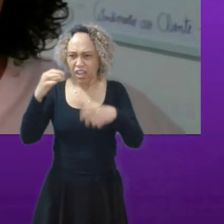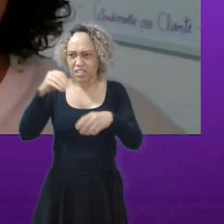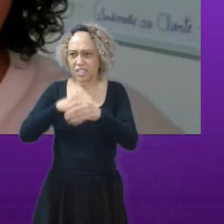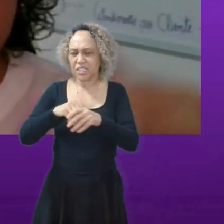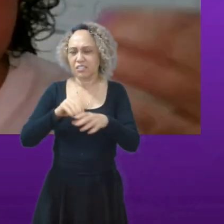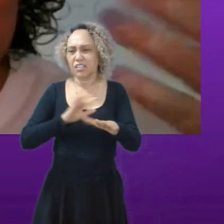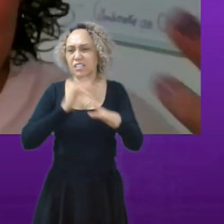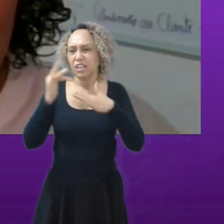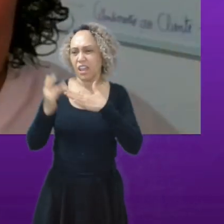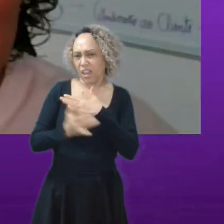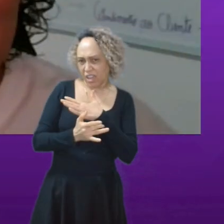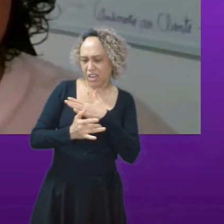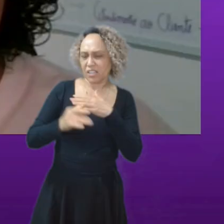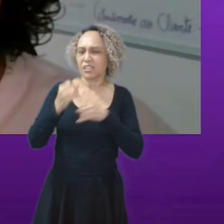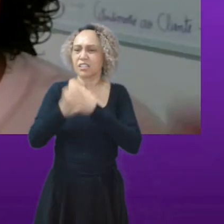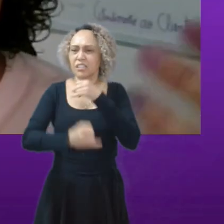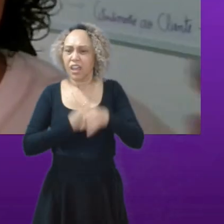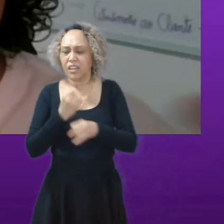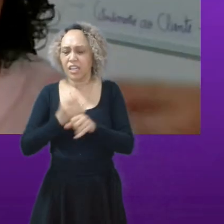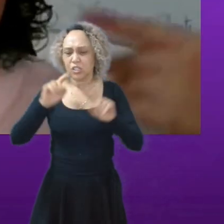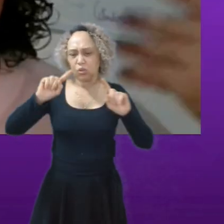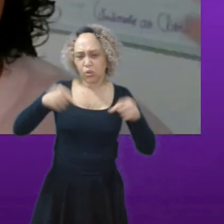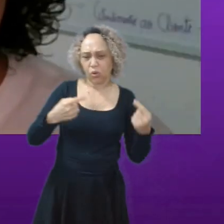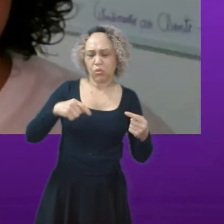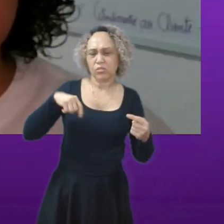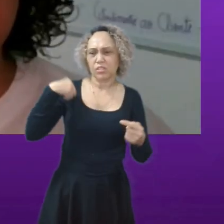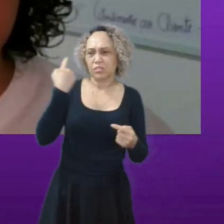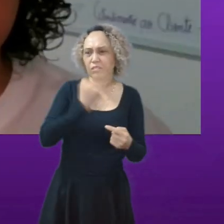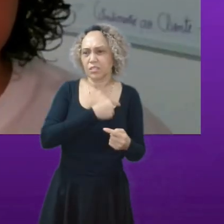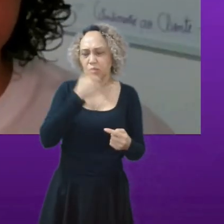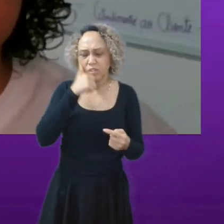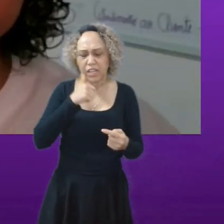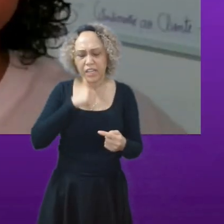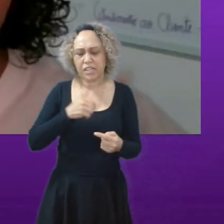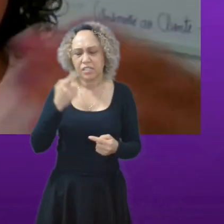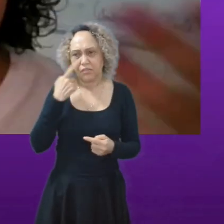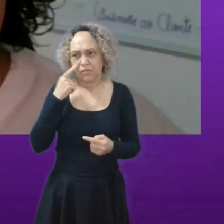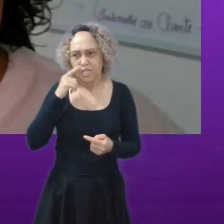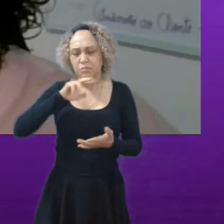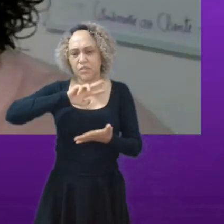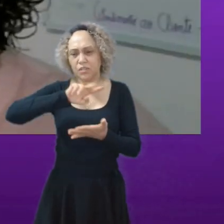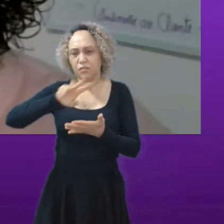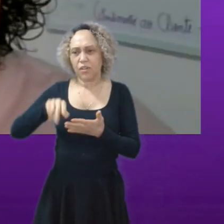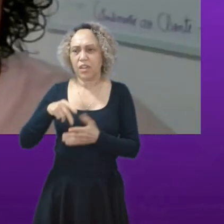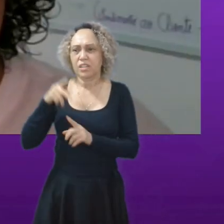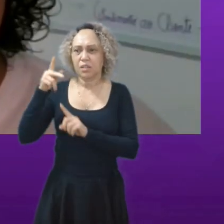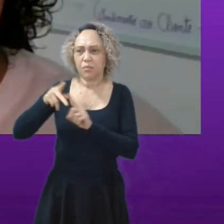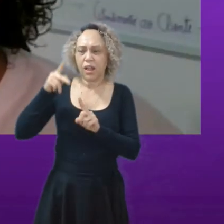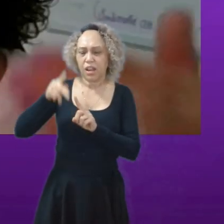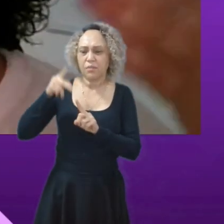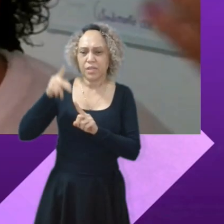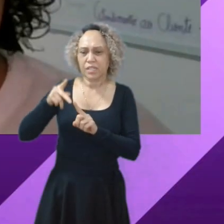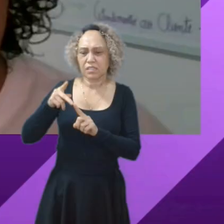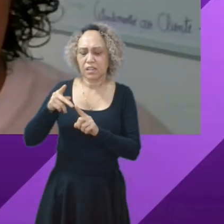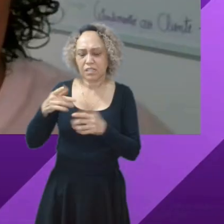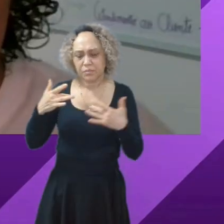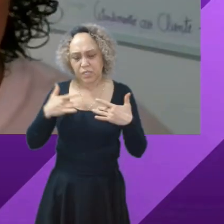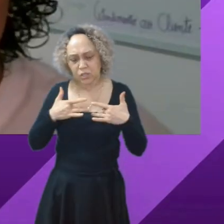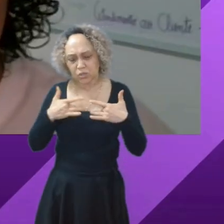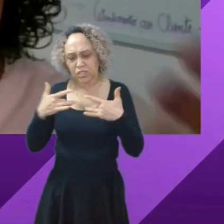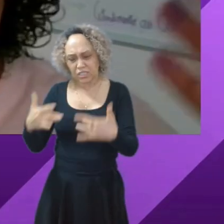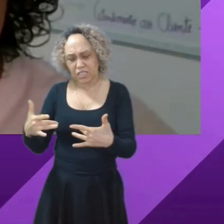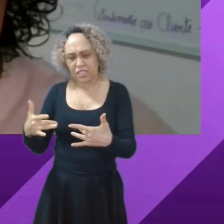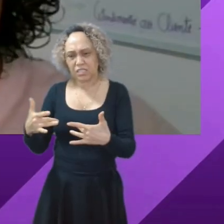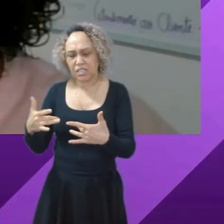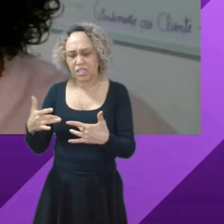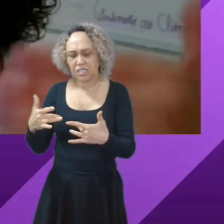aí diversas parlamentares, inclusive já deixar minha solidariedade a todas as nossas parlamentares que sofreram